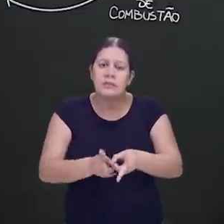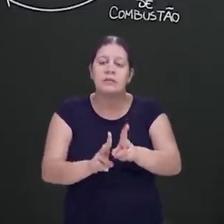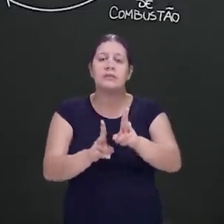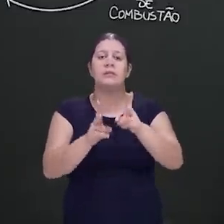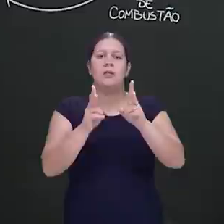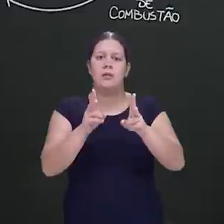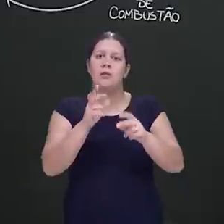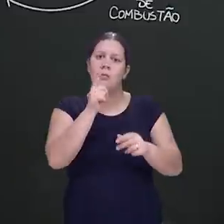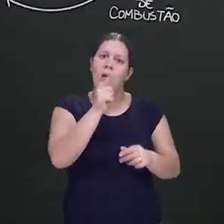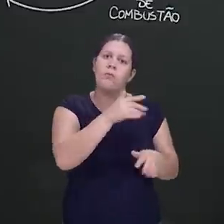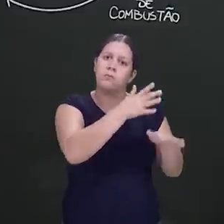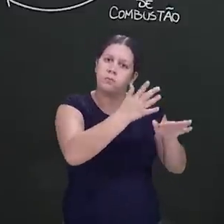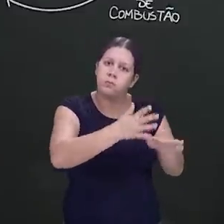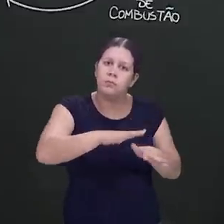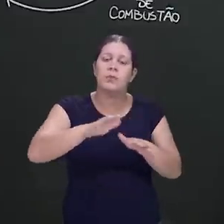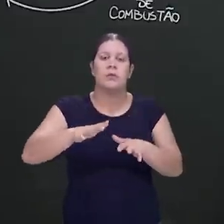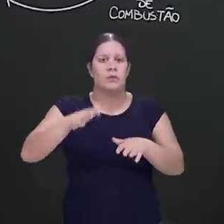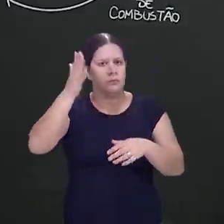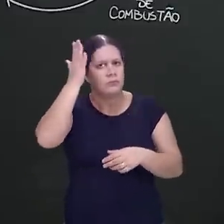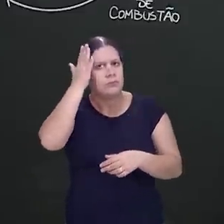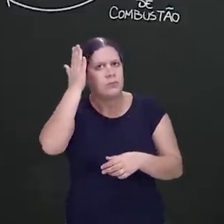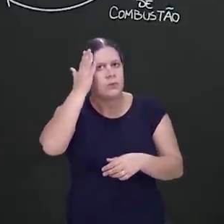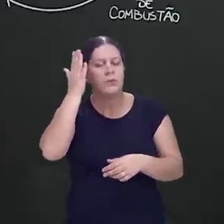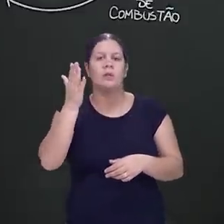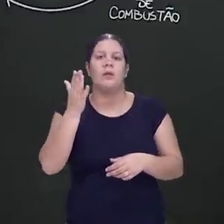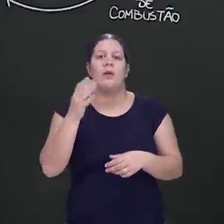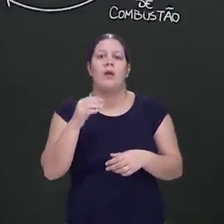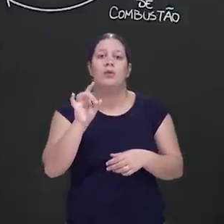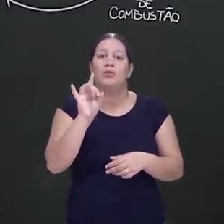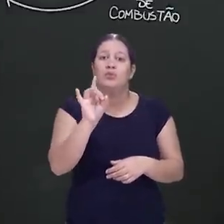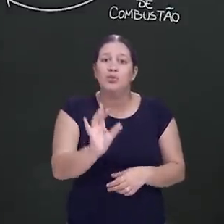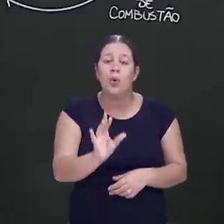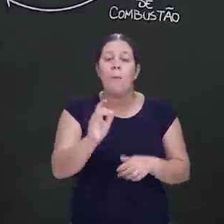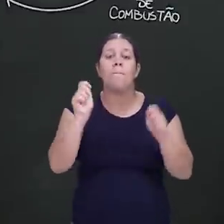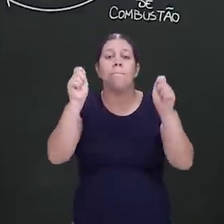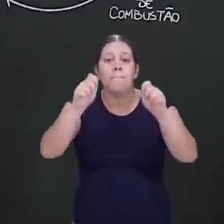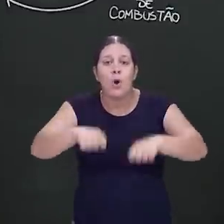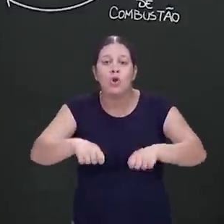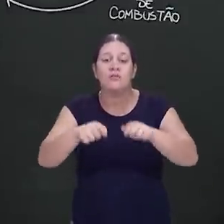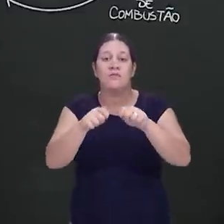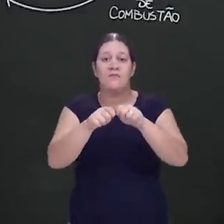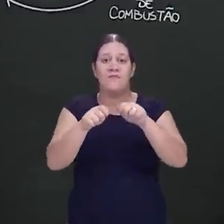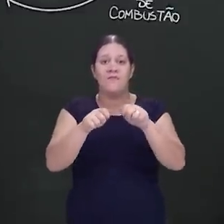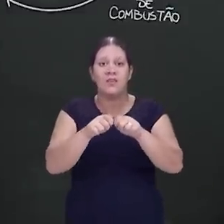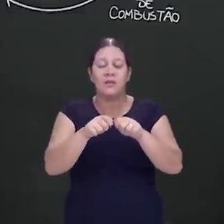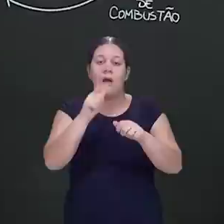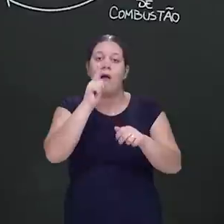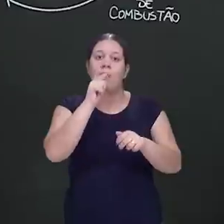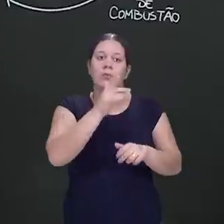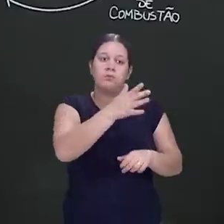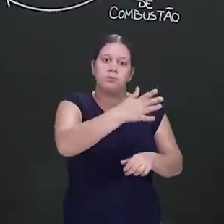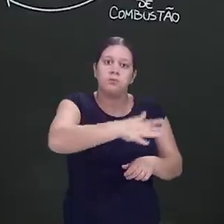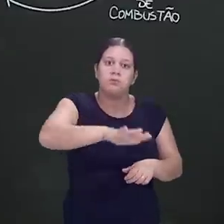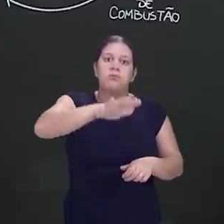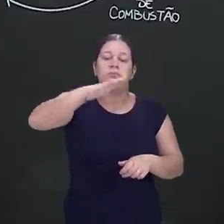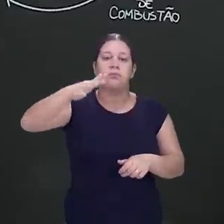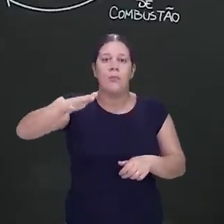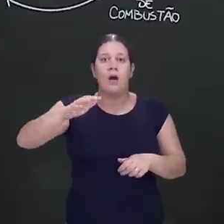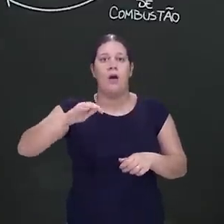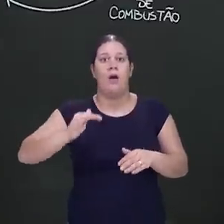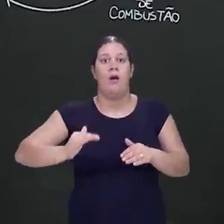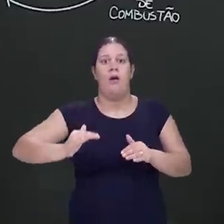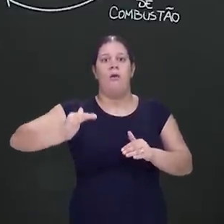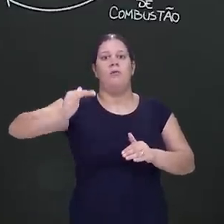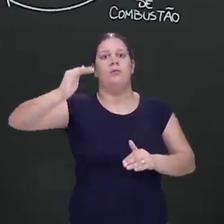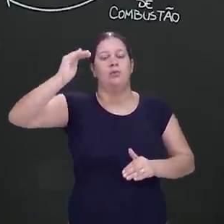é previsível, dá para saber direitinho. Porém, só dá para fazer em locais que tem uma maré alta. E para produzir,